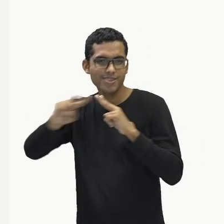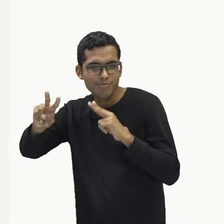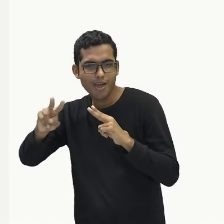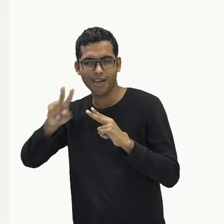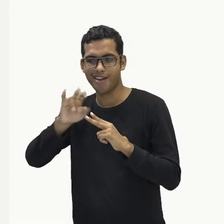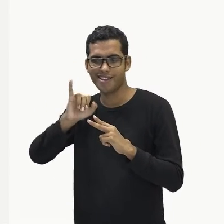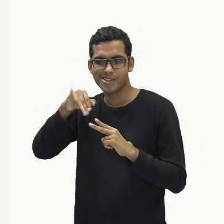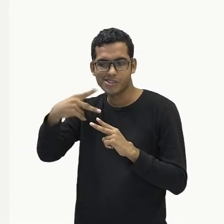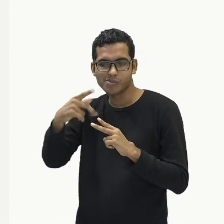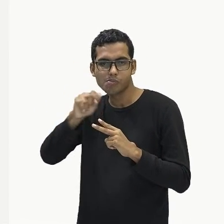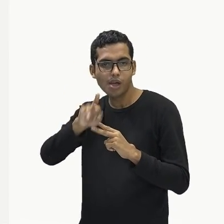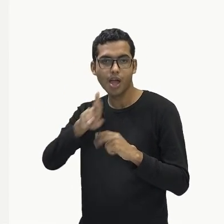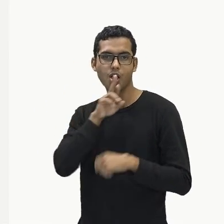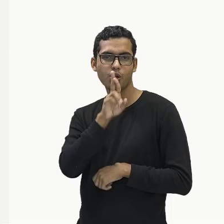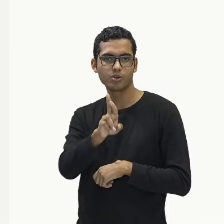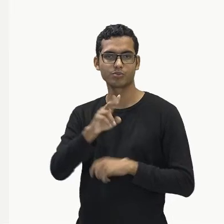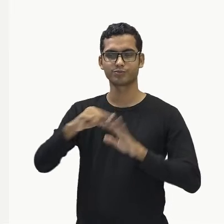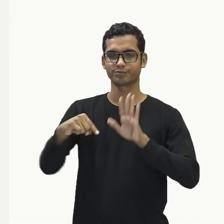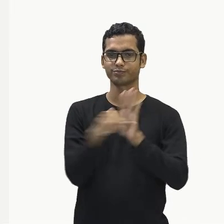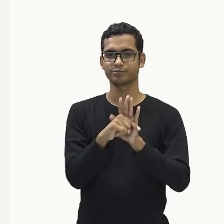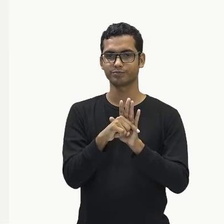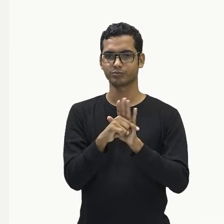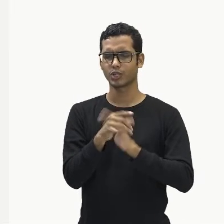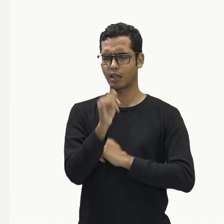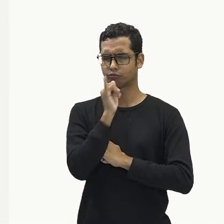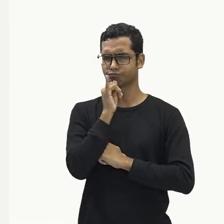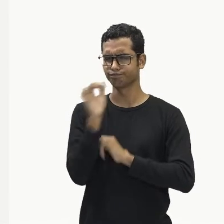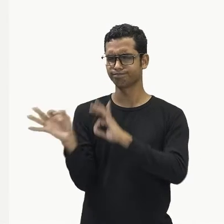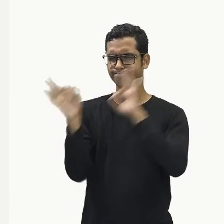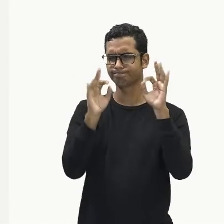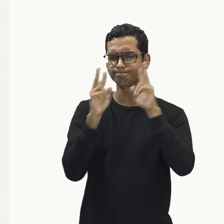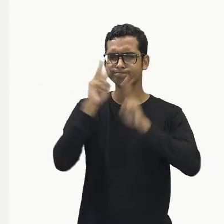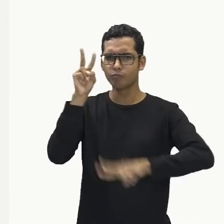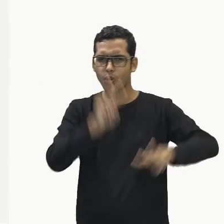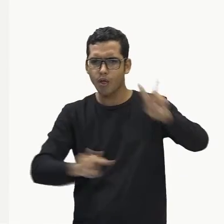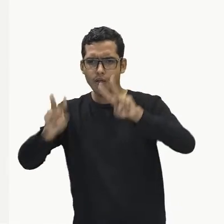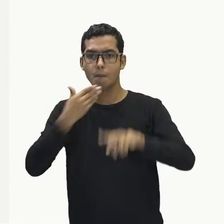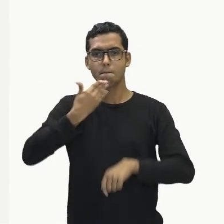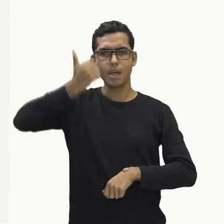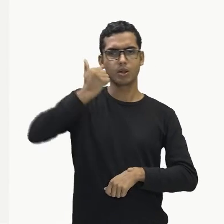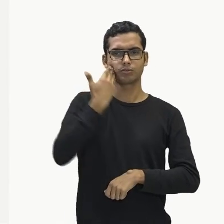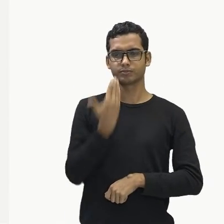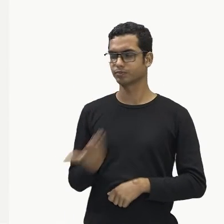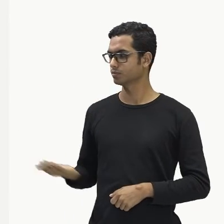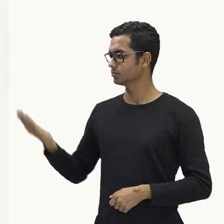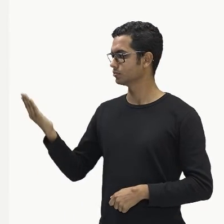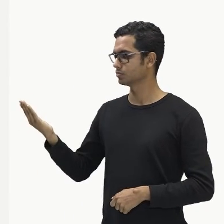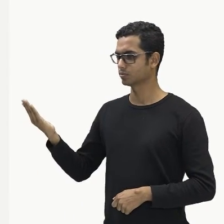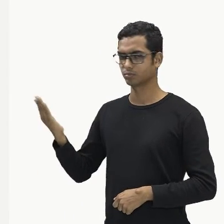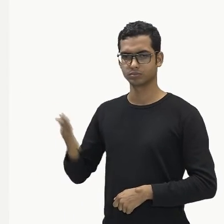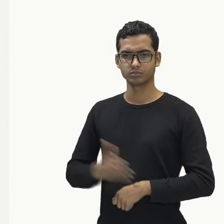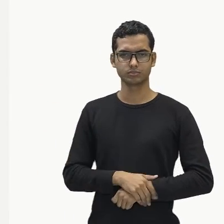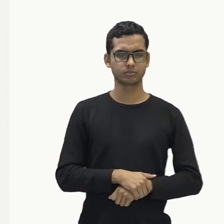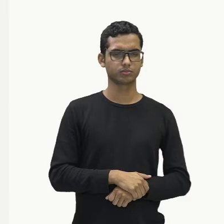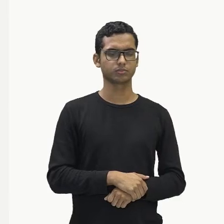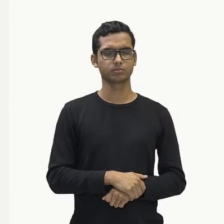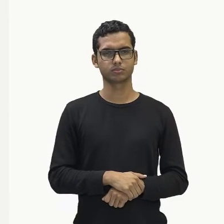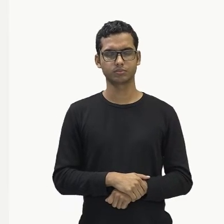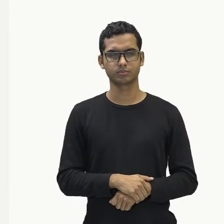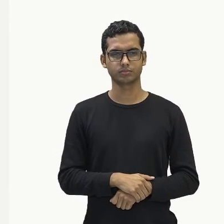aí ver os exemplos, para nós vermos melhor, visualizarmos melhor esse caso particular.